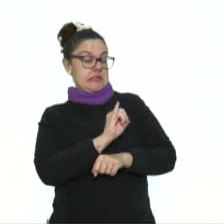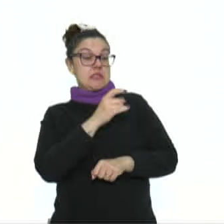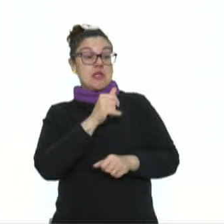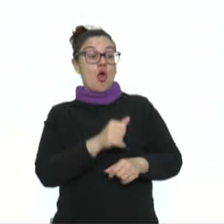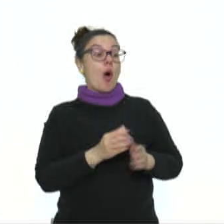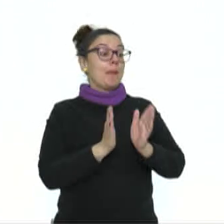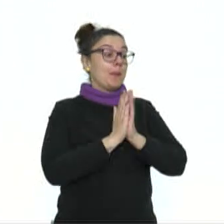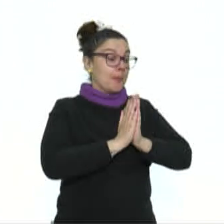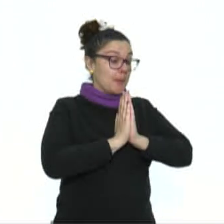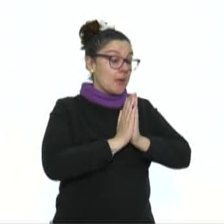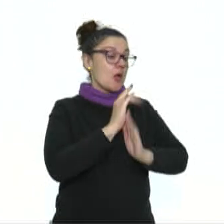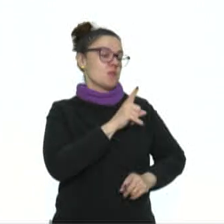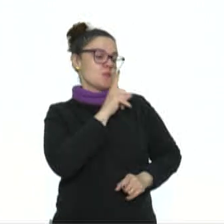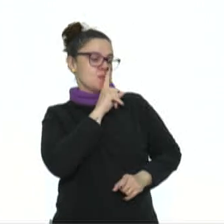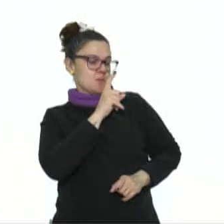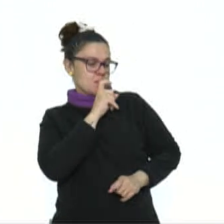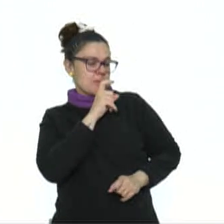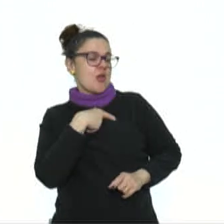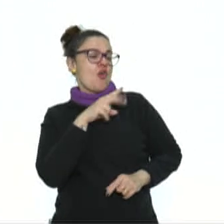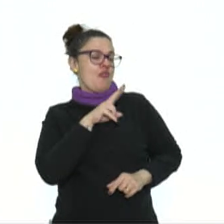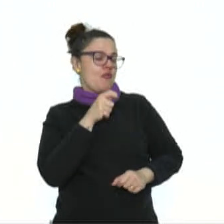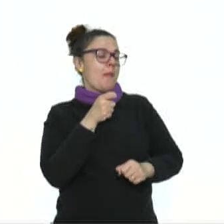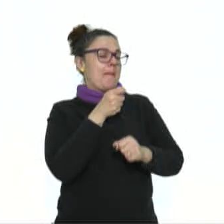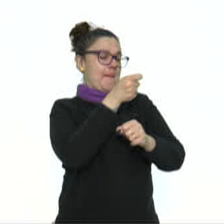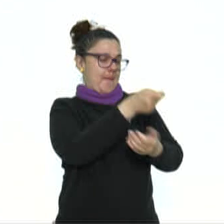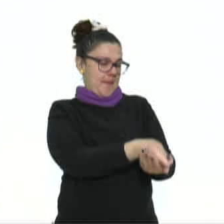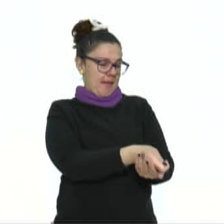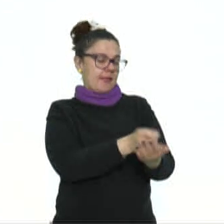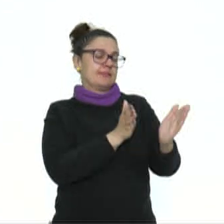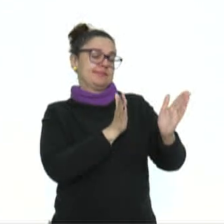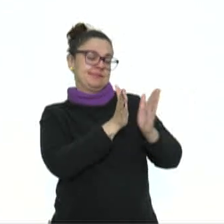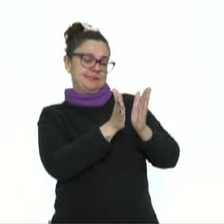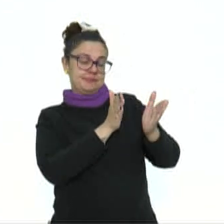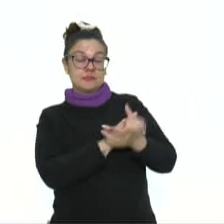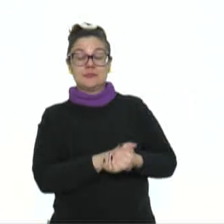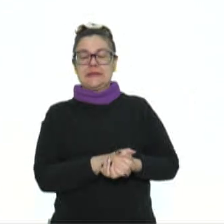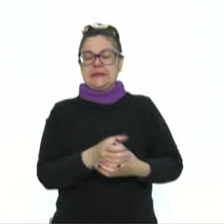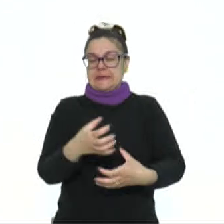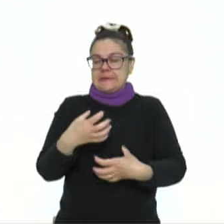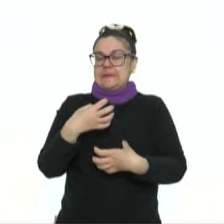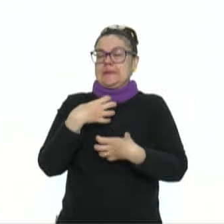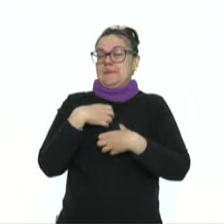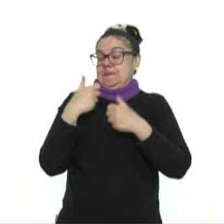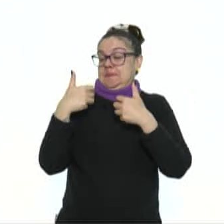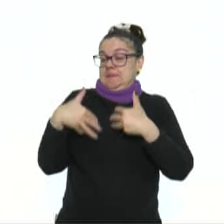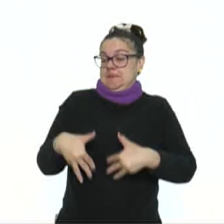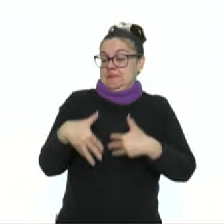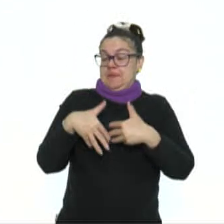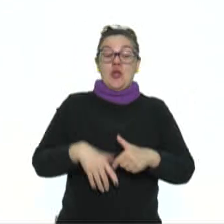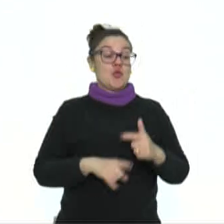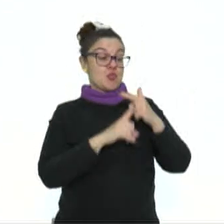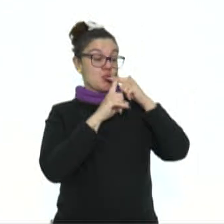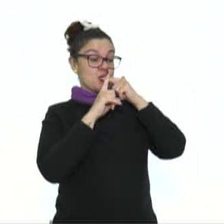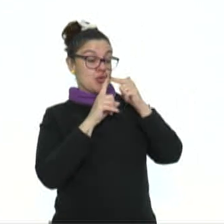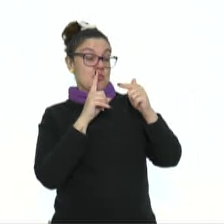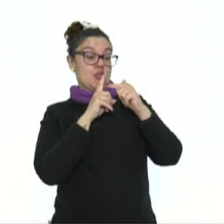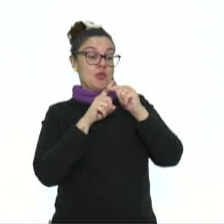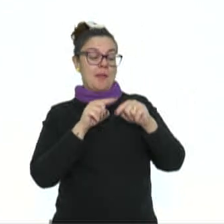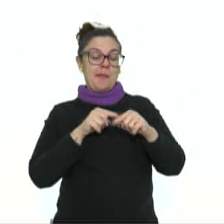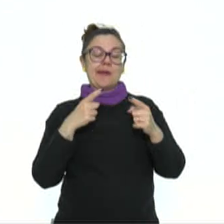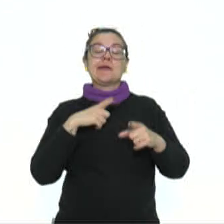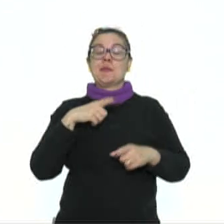prometer firmemente pagar em prazo determinado. Sente a tentação de fazer a promessa, mas tem